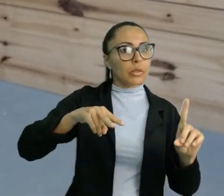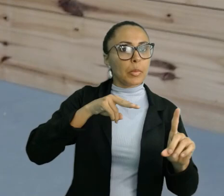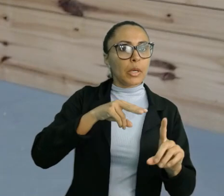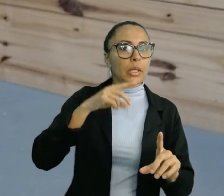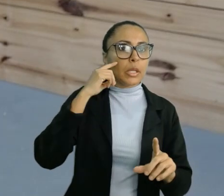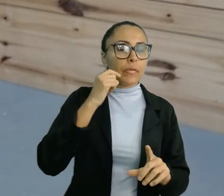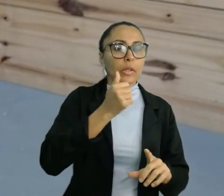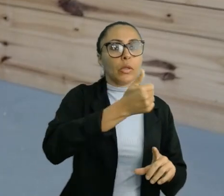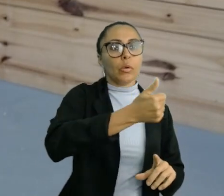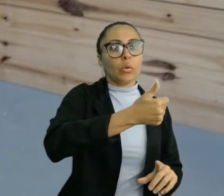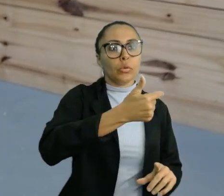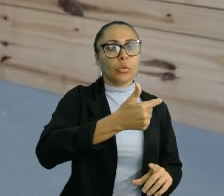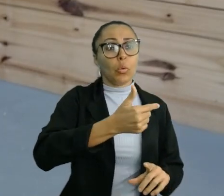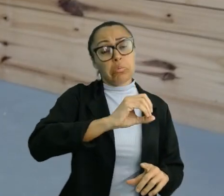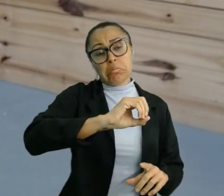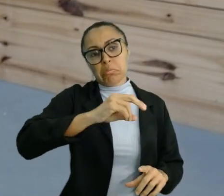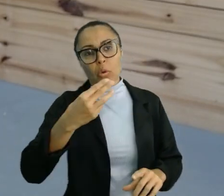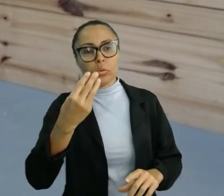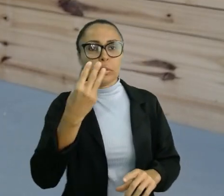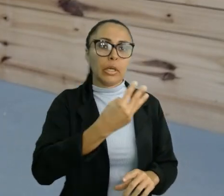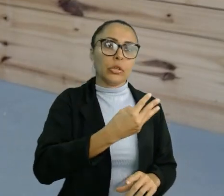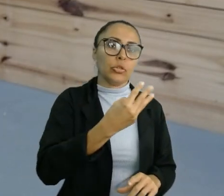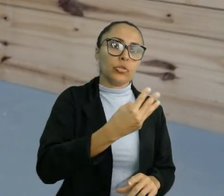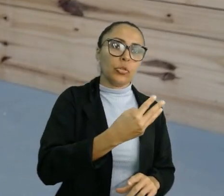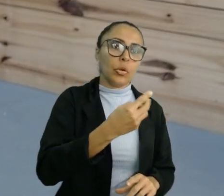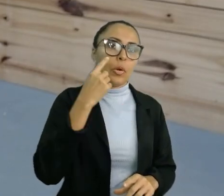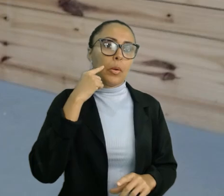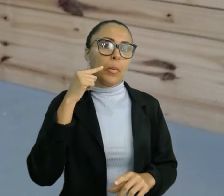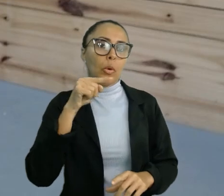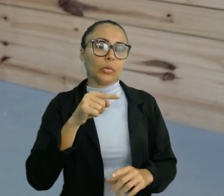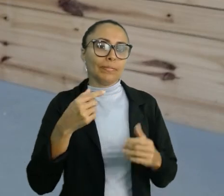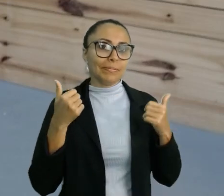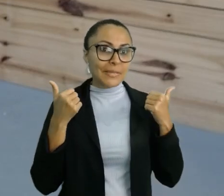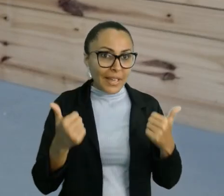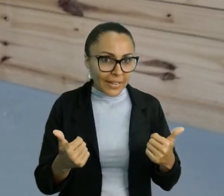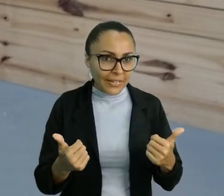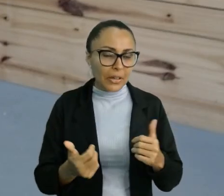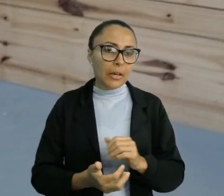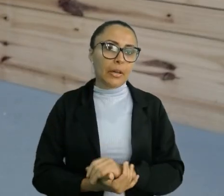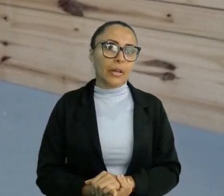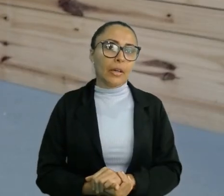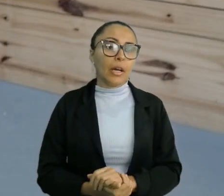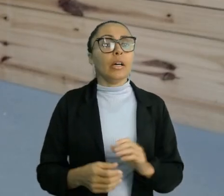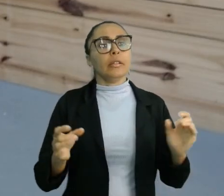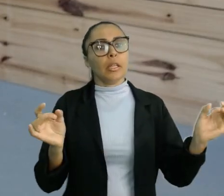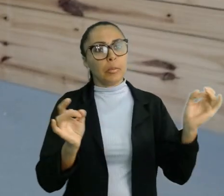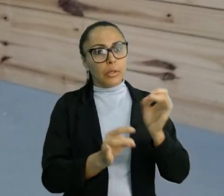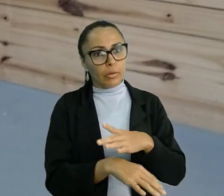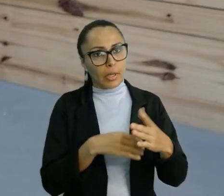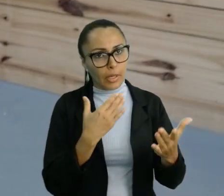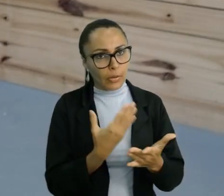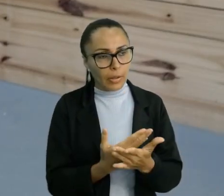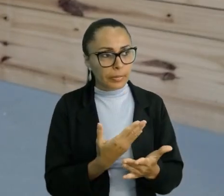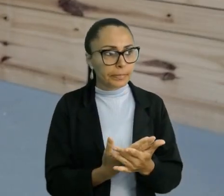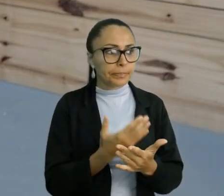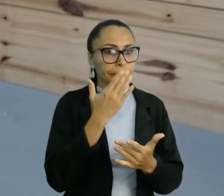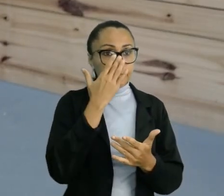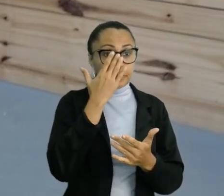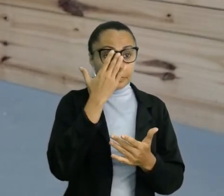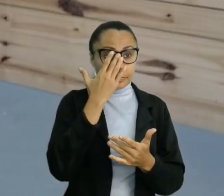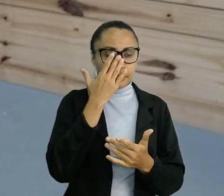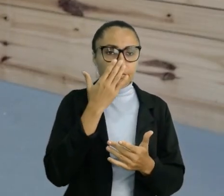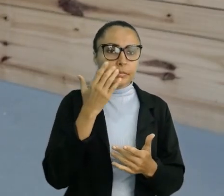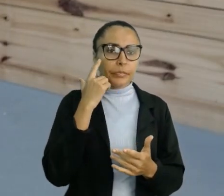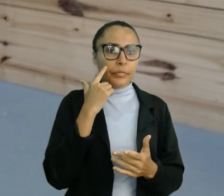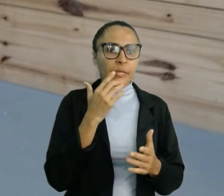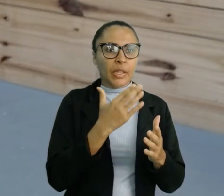2 ou 3 pontos de fuga, tá certo? Então, a gente vai ficando por aqui, né? Essa unidade